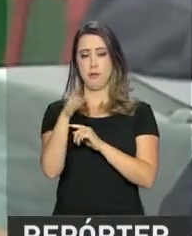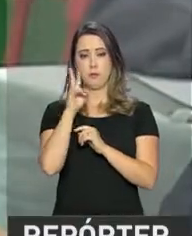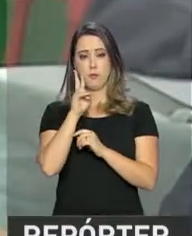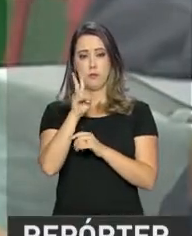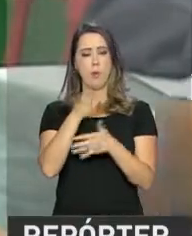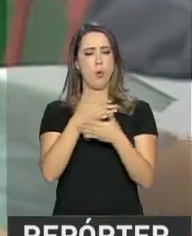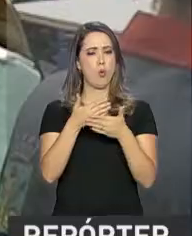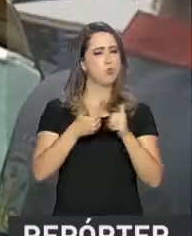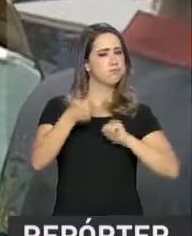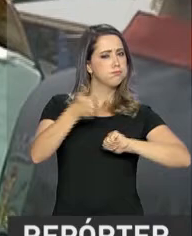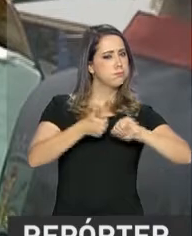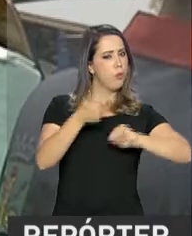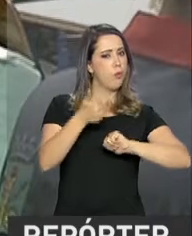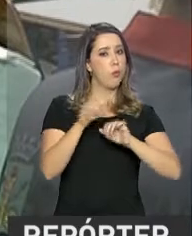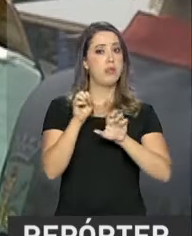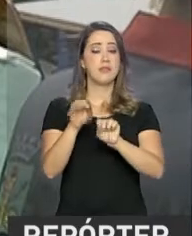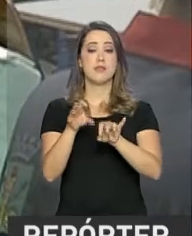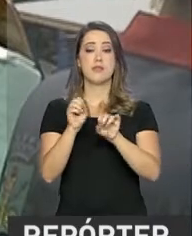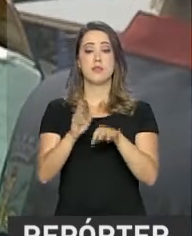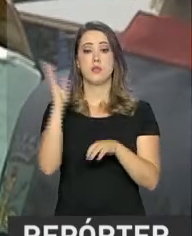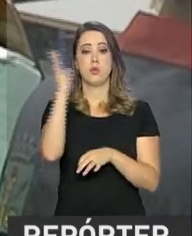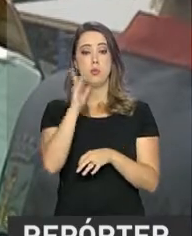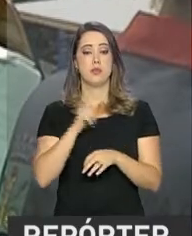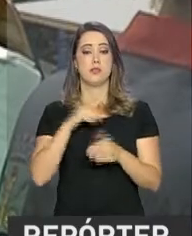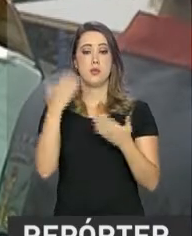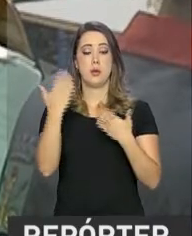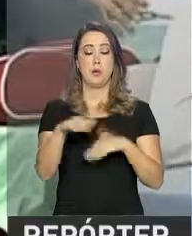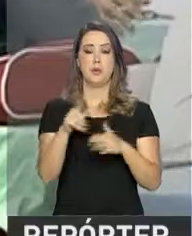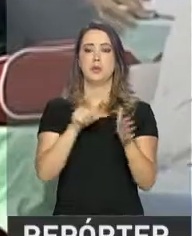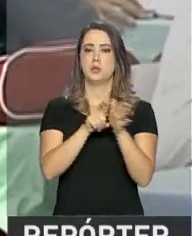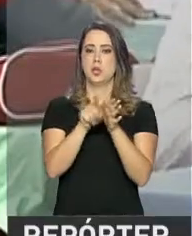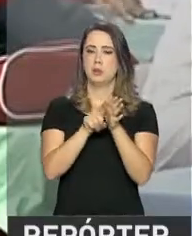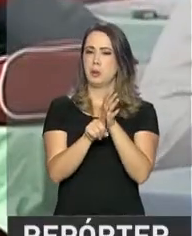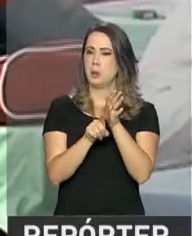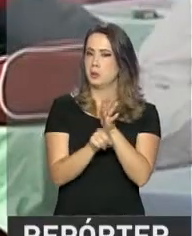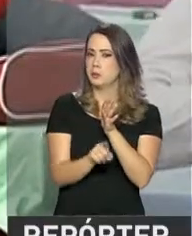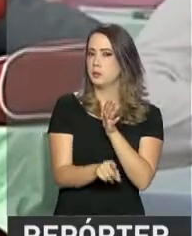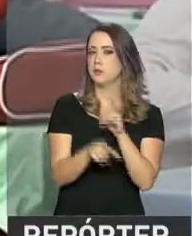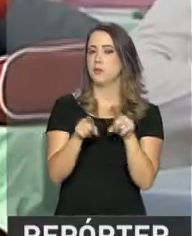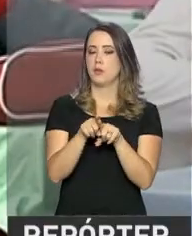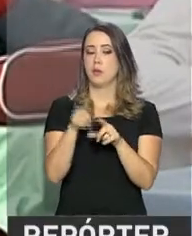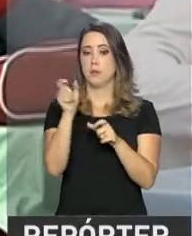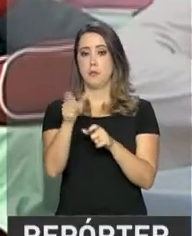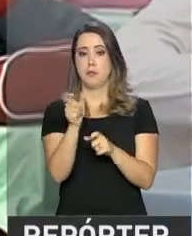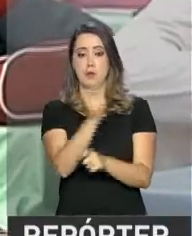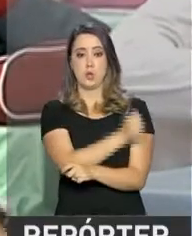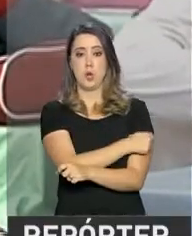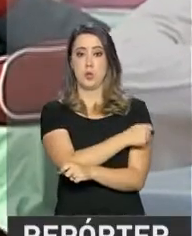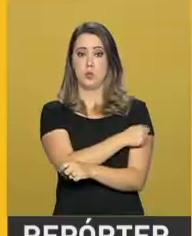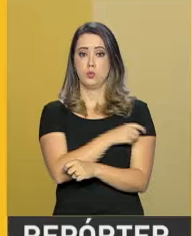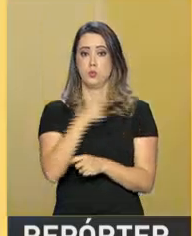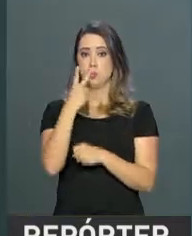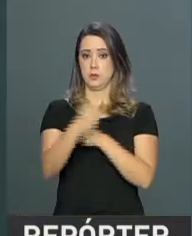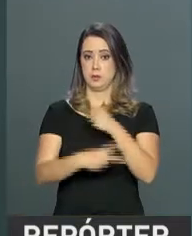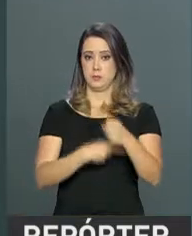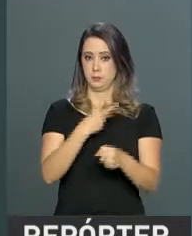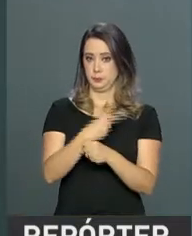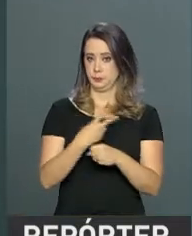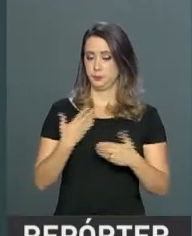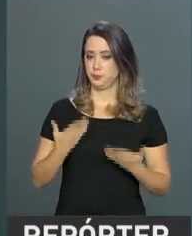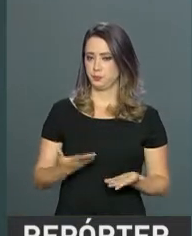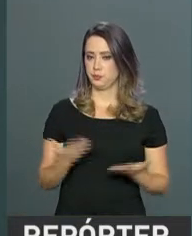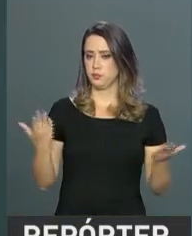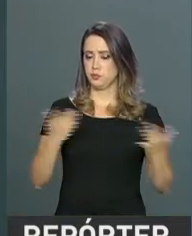ensino no brasil e é composto por provas e questionários aplicados aos alunos a cada dois anos com as mudanças